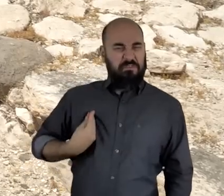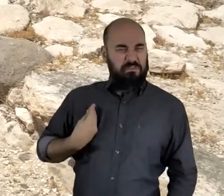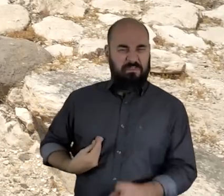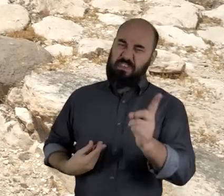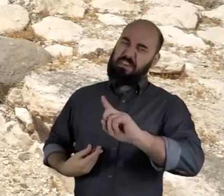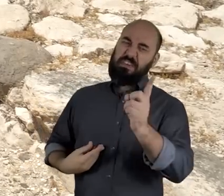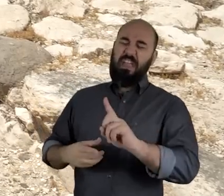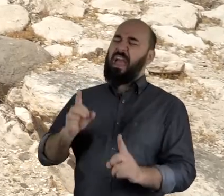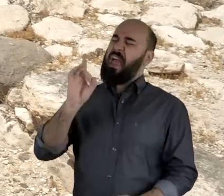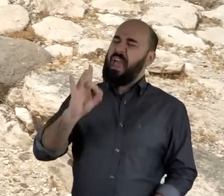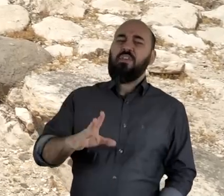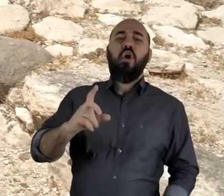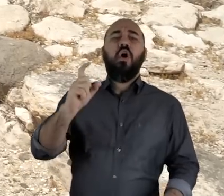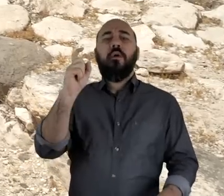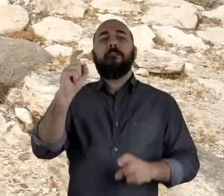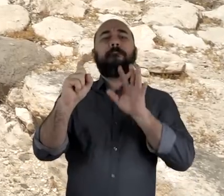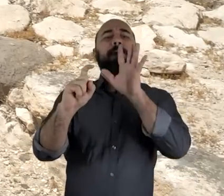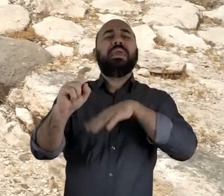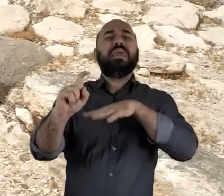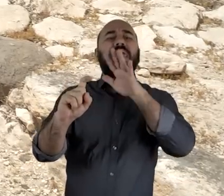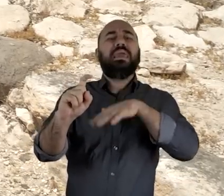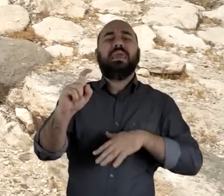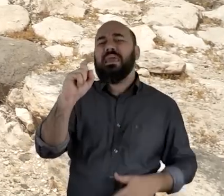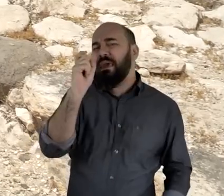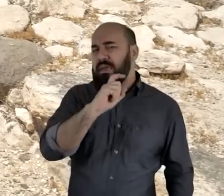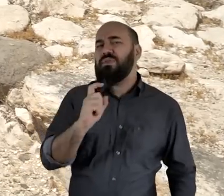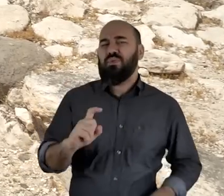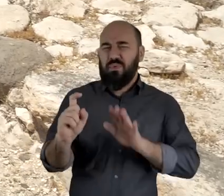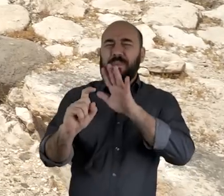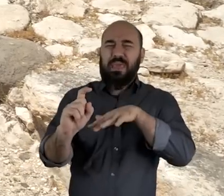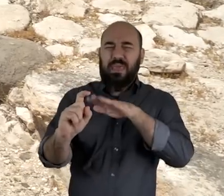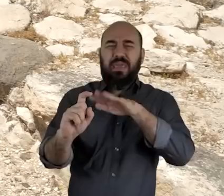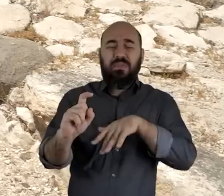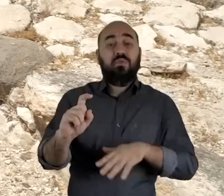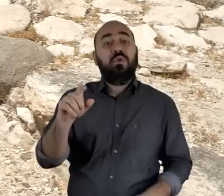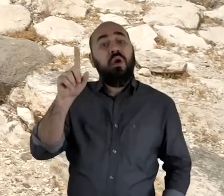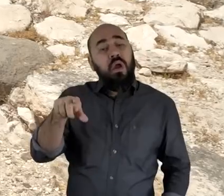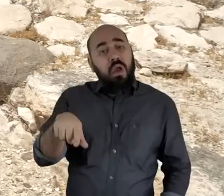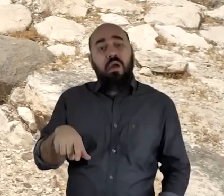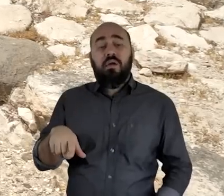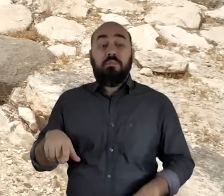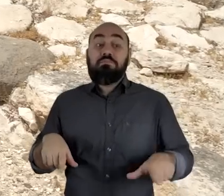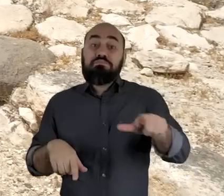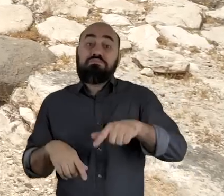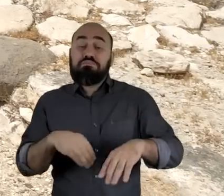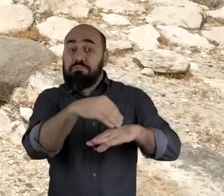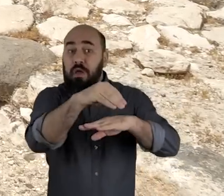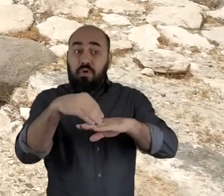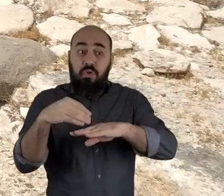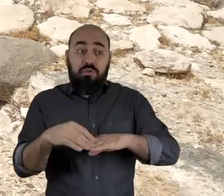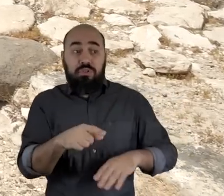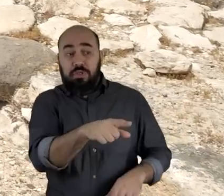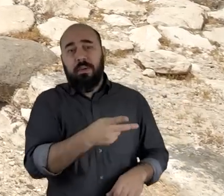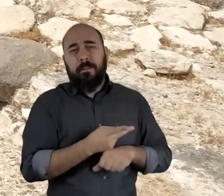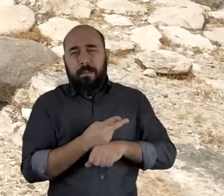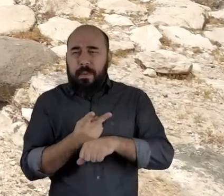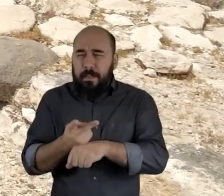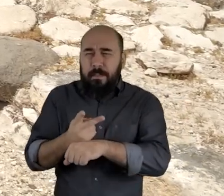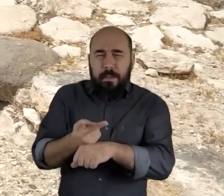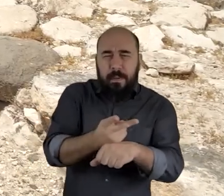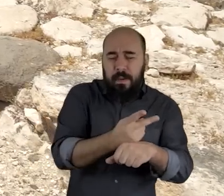rei mitológico. A escola, por exemplo, de Copenhague, que é chamada a Escola Minimalista de Arqueologia, dizia que a busca